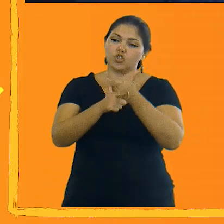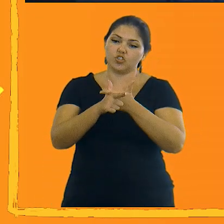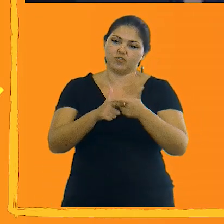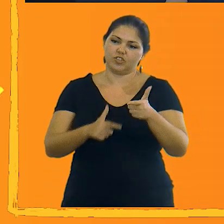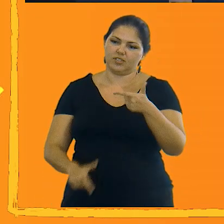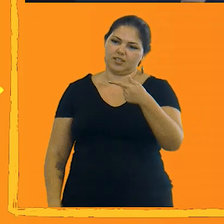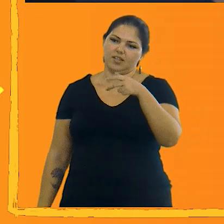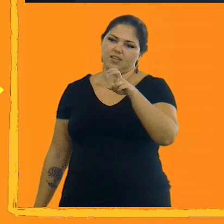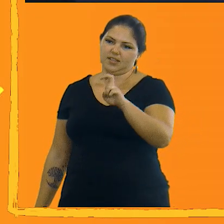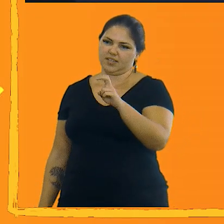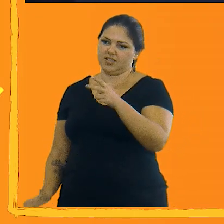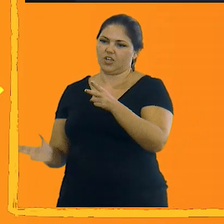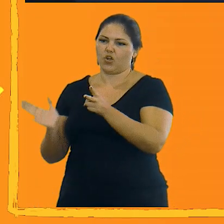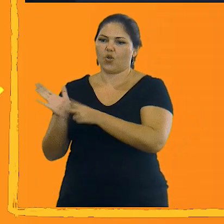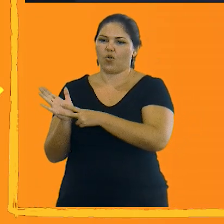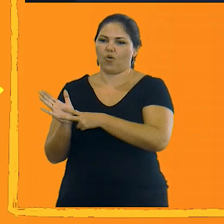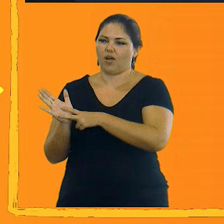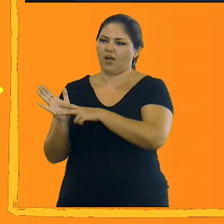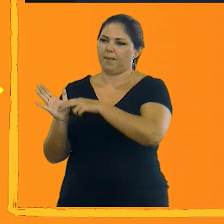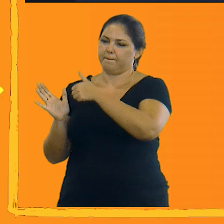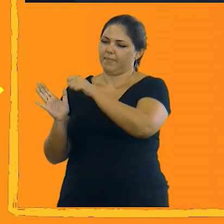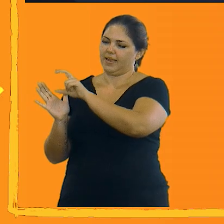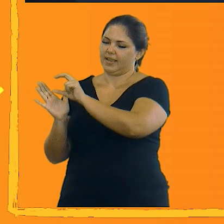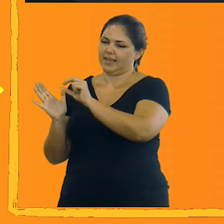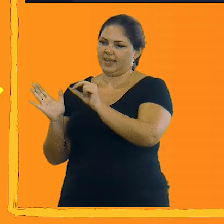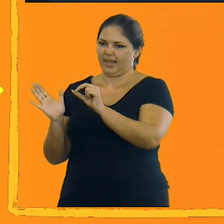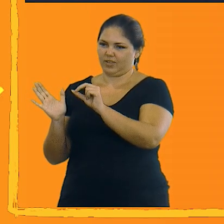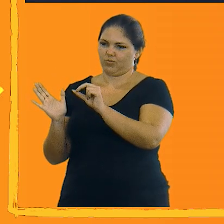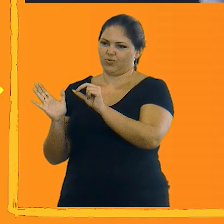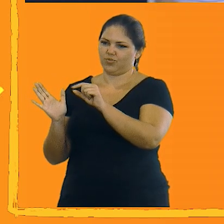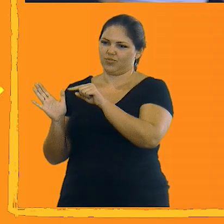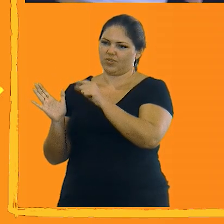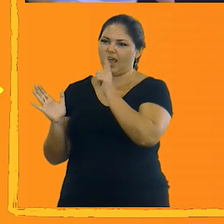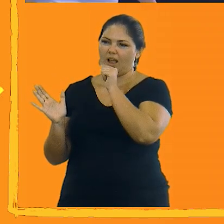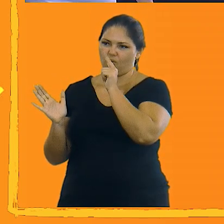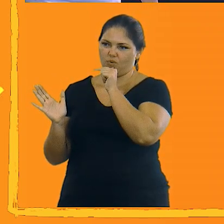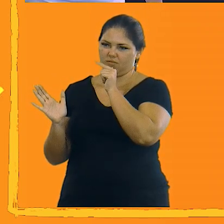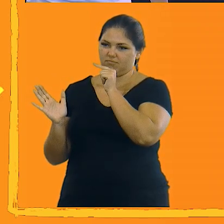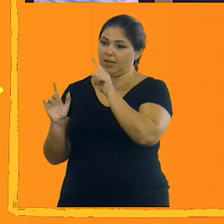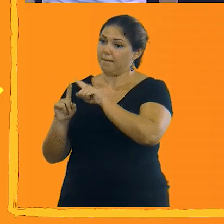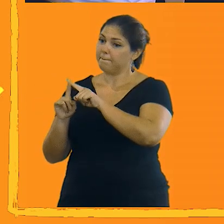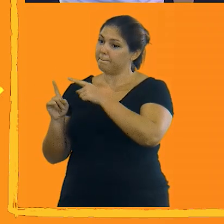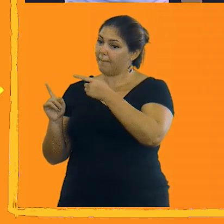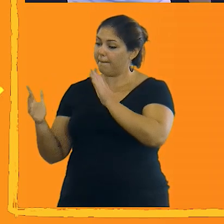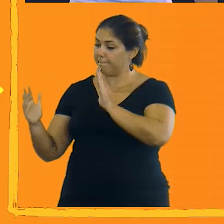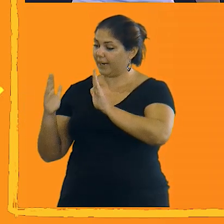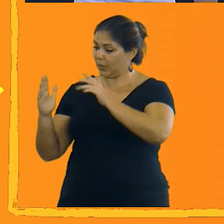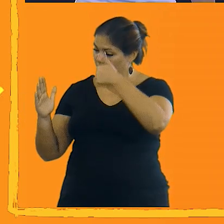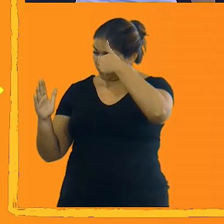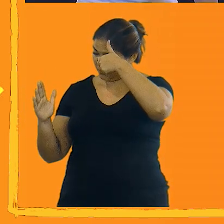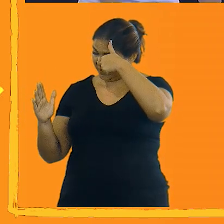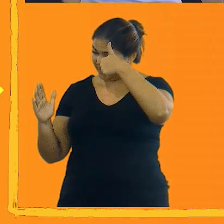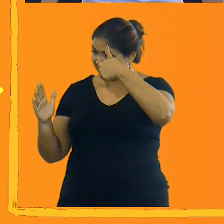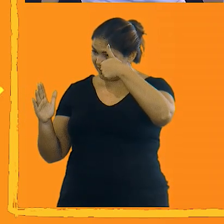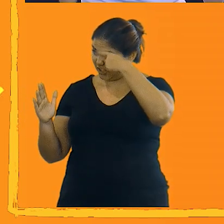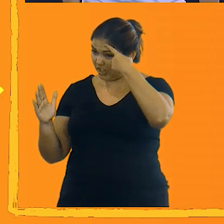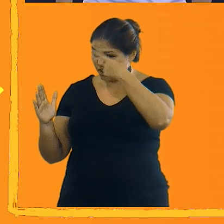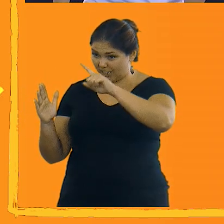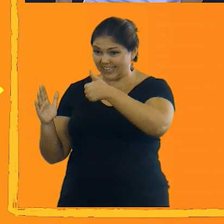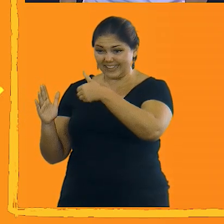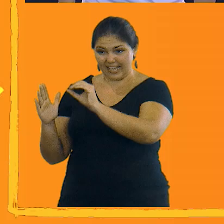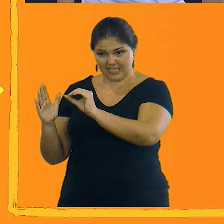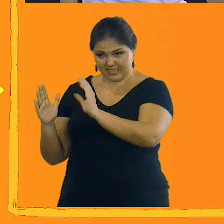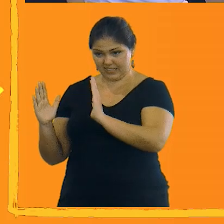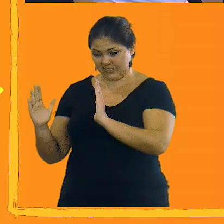1500 l de água por morador em 10 dias então quando eu pego esses